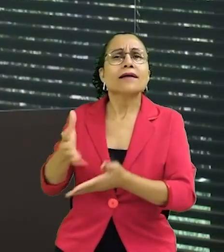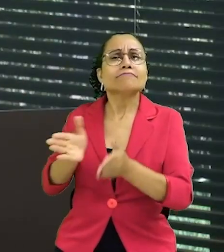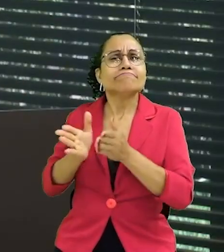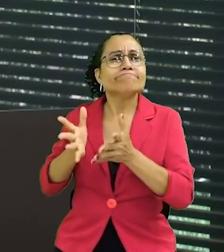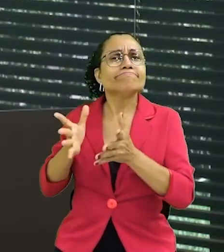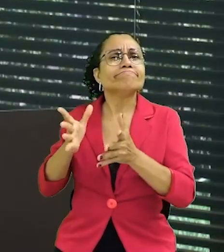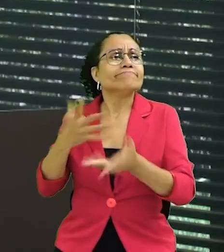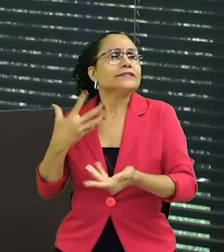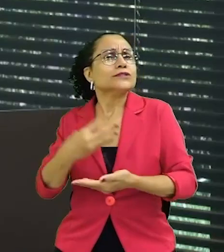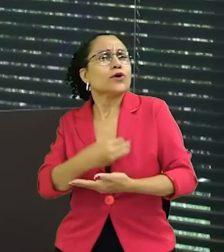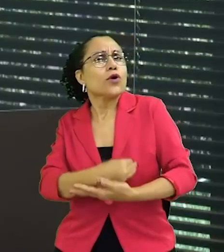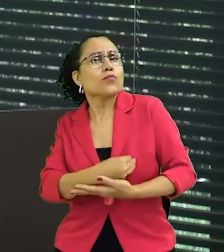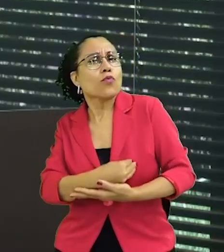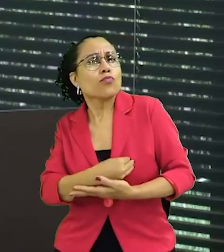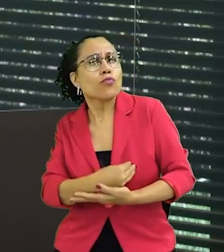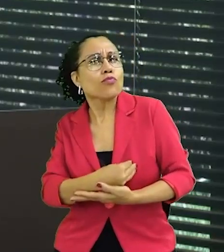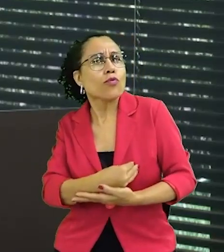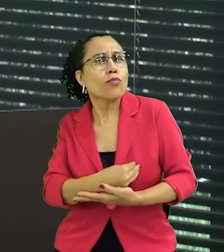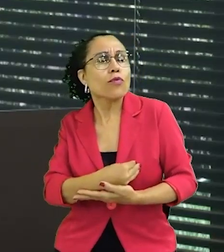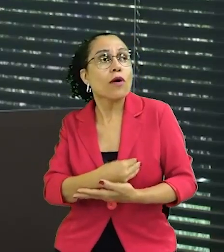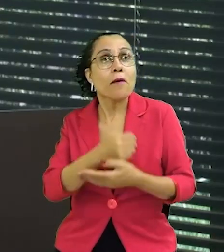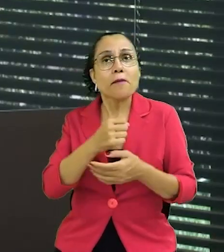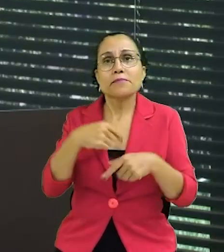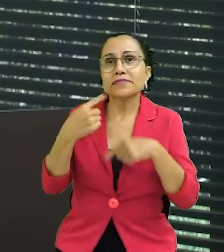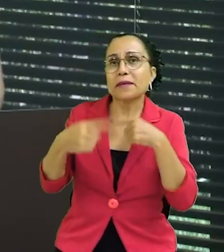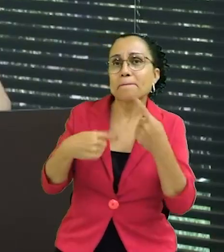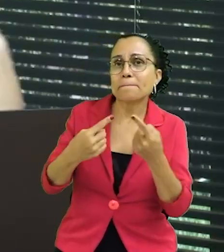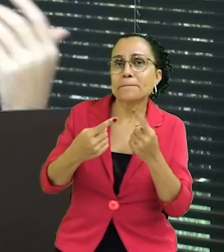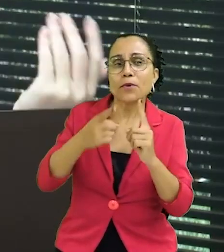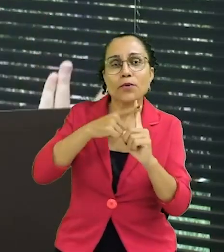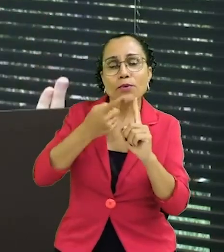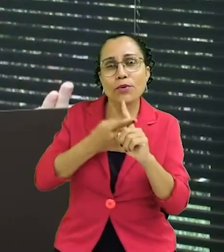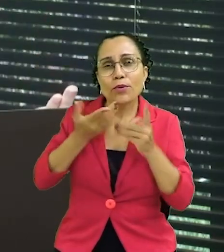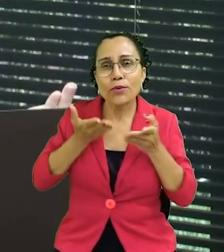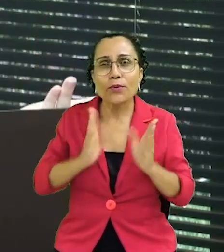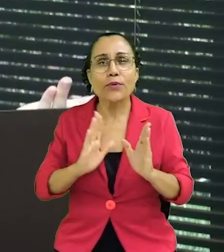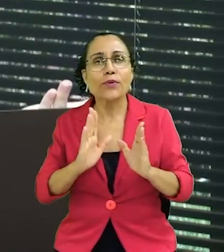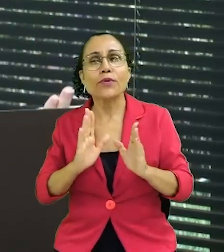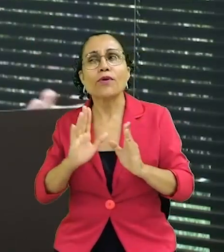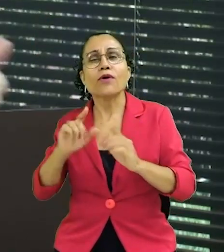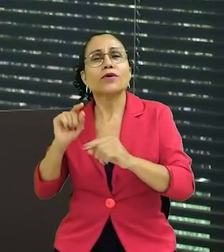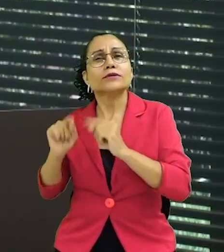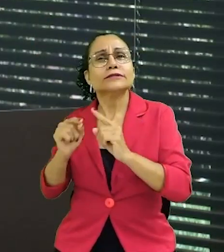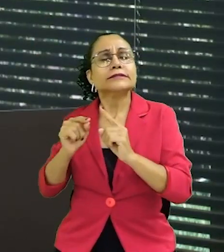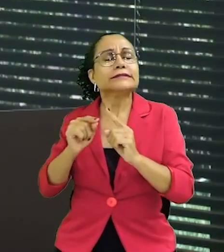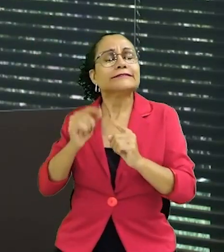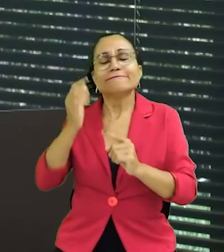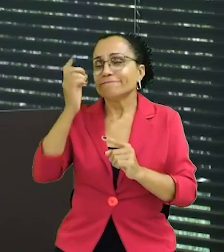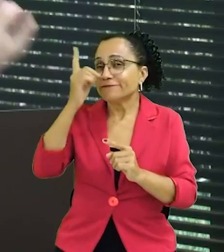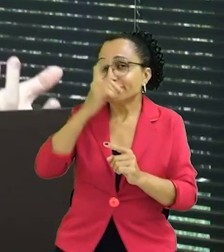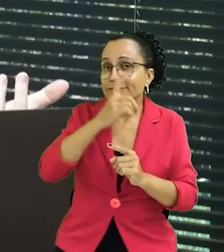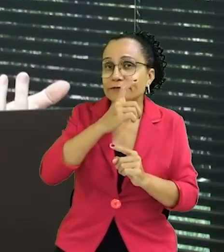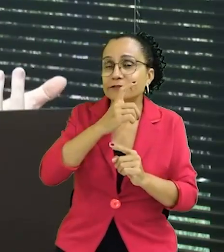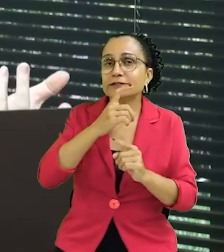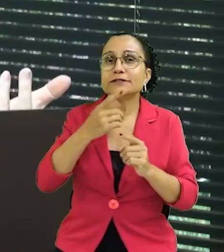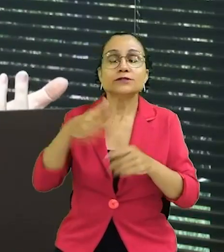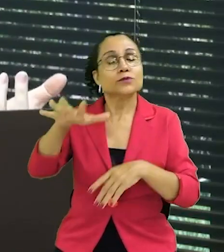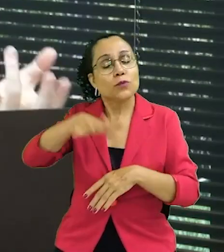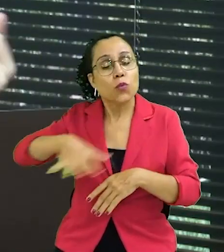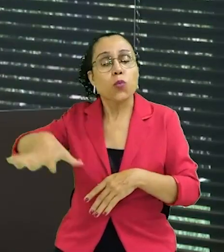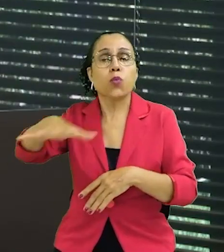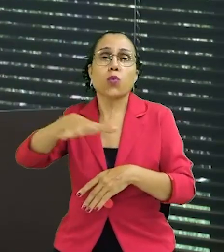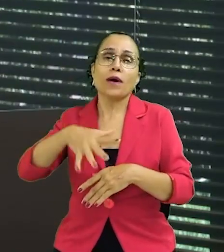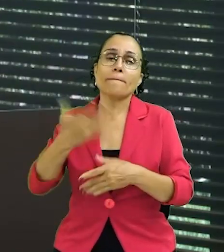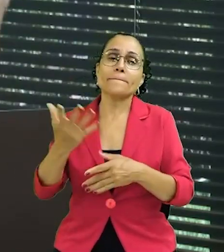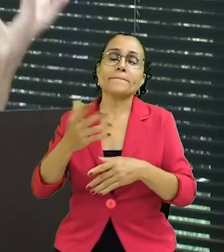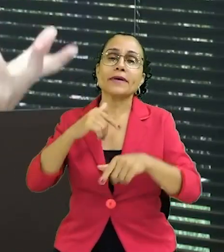sabe, né, amamentando, pós-parto, que nem sempre é difícil, é fácil, ou no ambiente de trabalho,